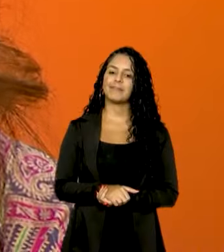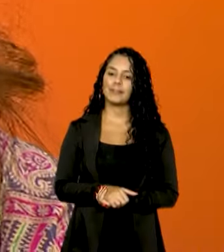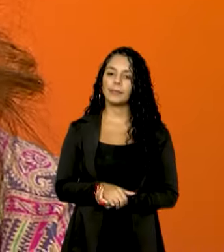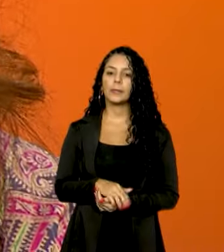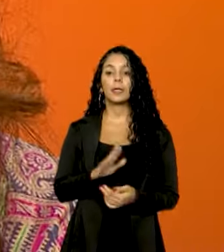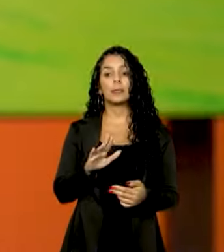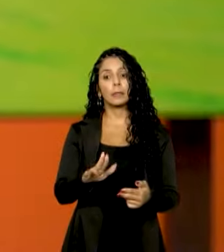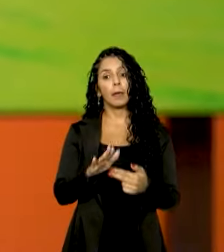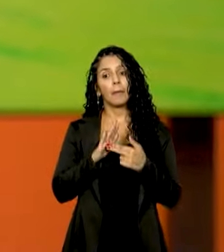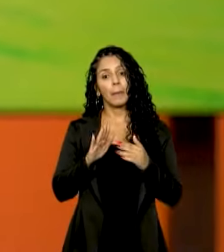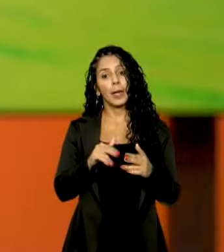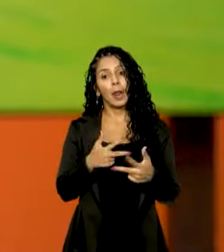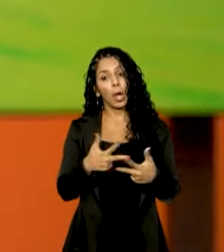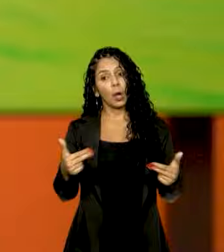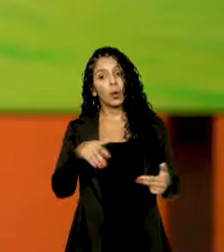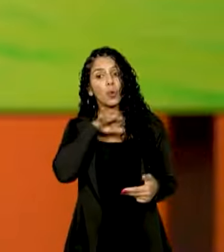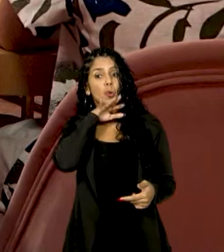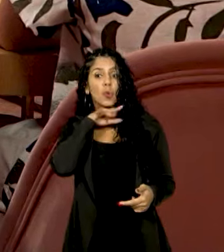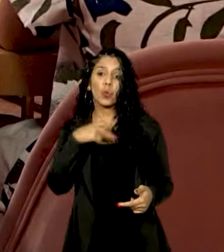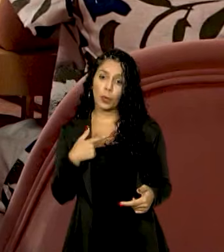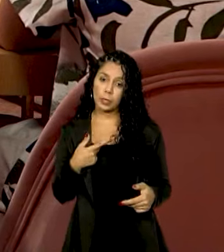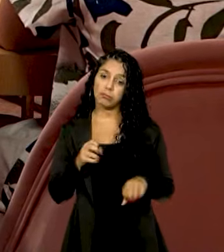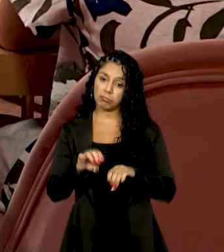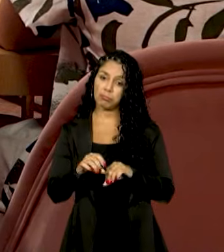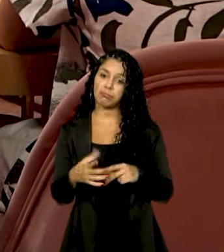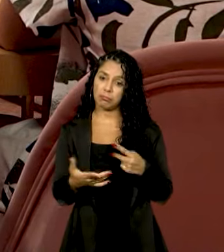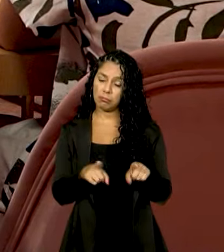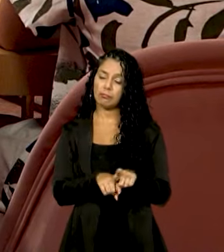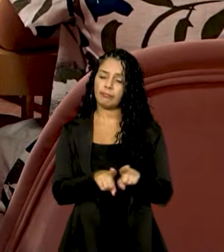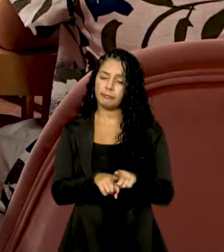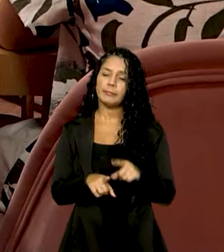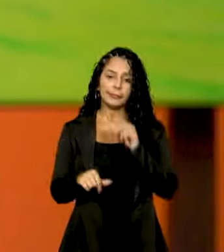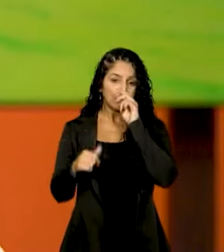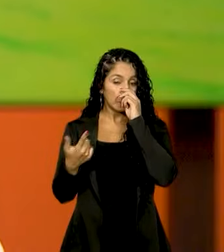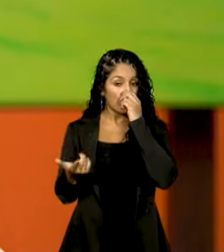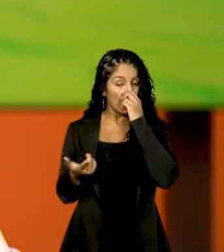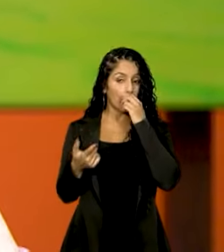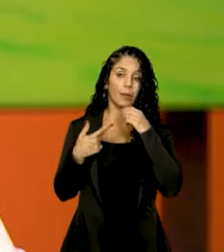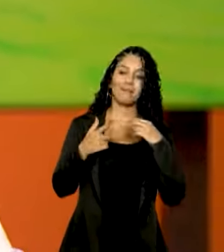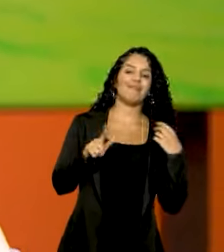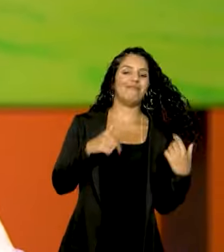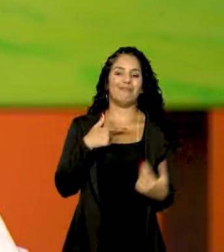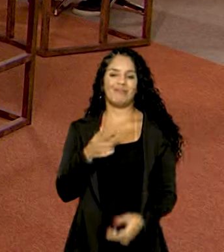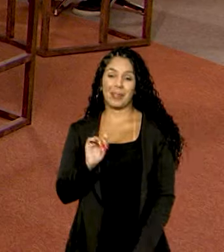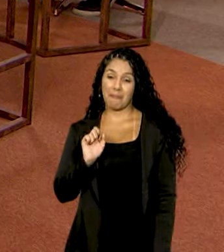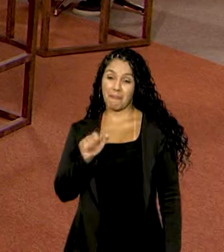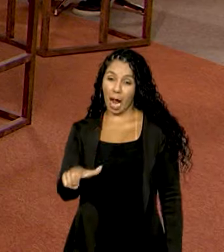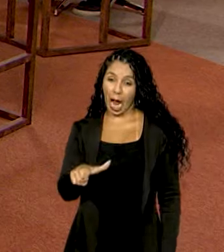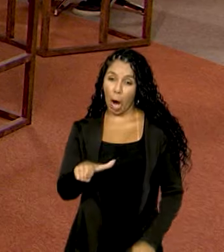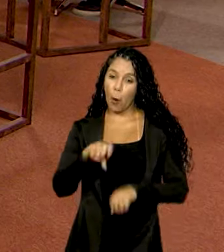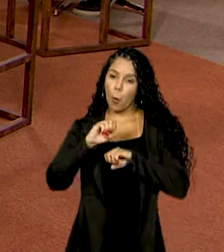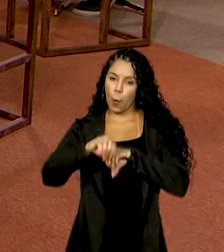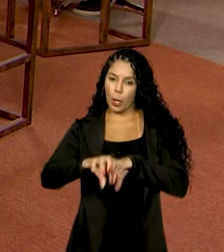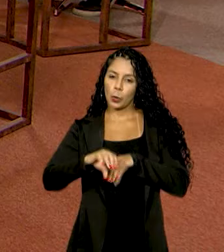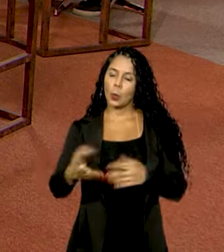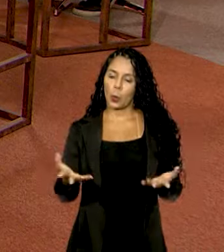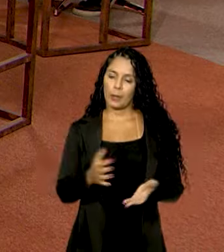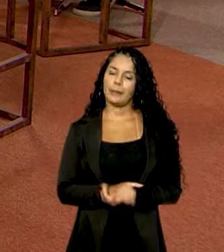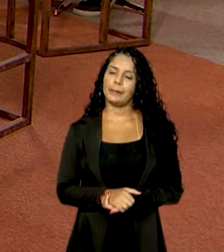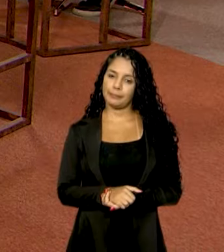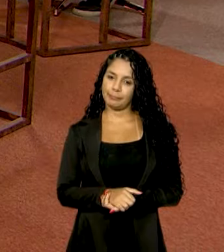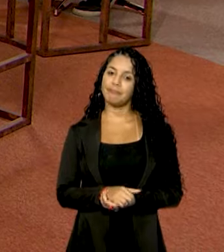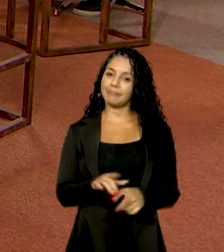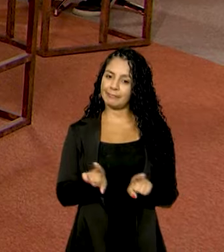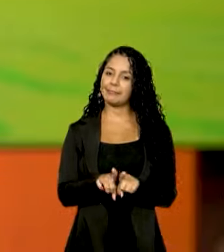pelo lado ruim, né? Educa, né? Sim. Deseduca. Mal educa, né?